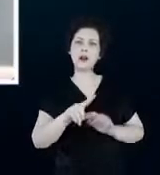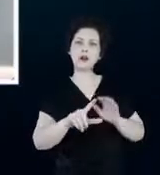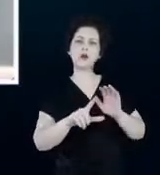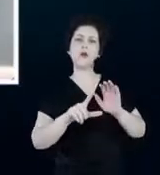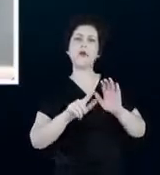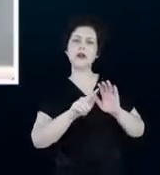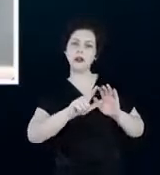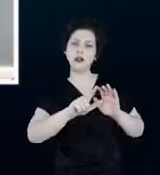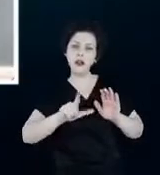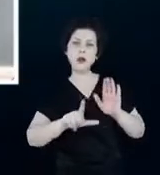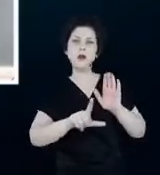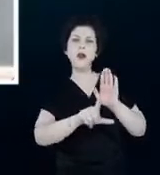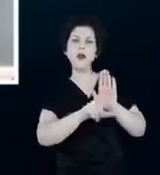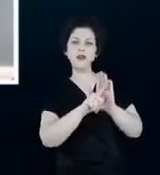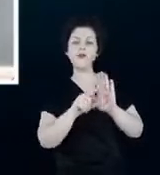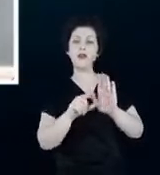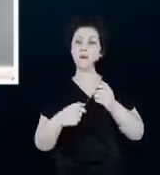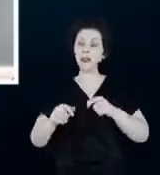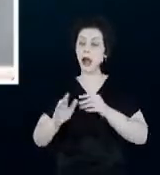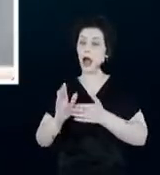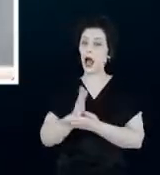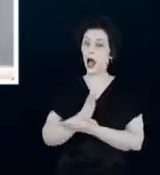precisar também de alguns cuidados